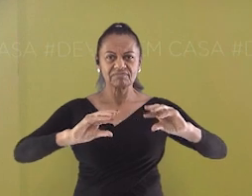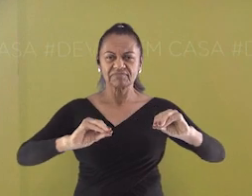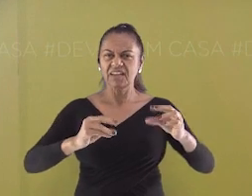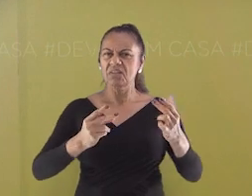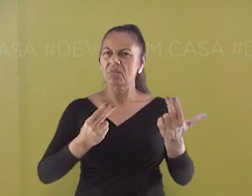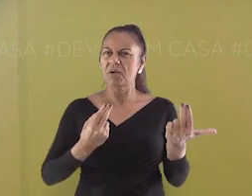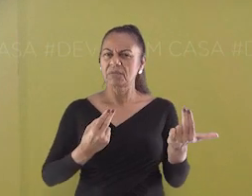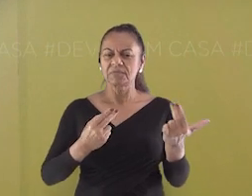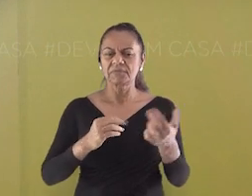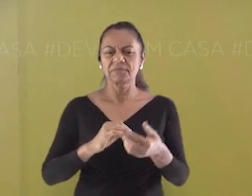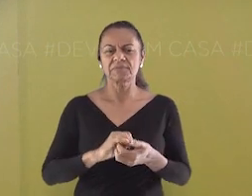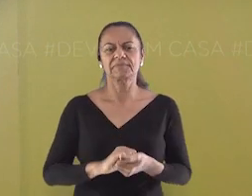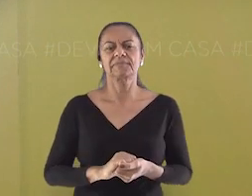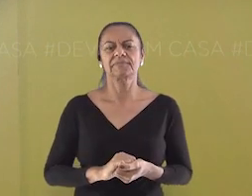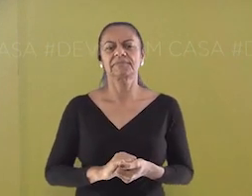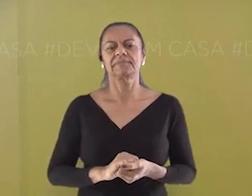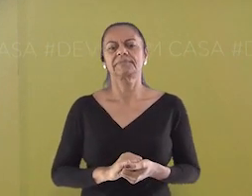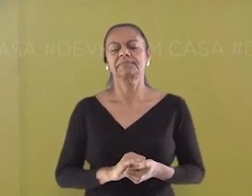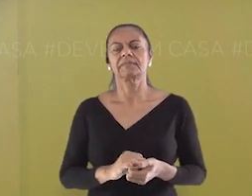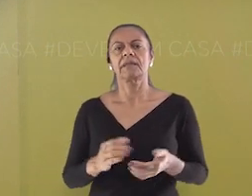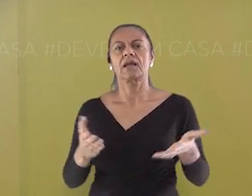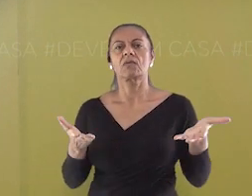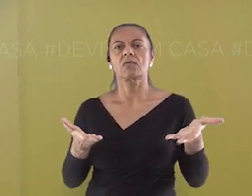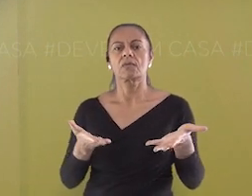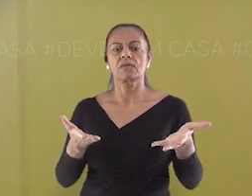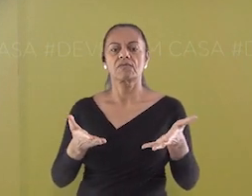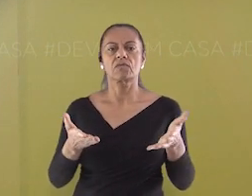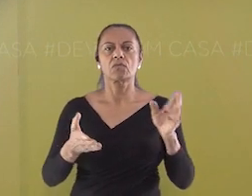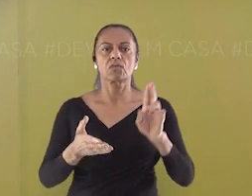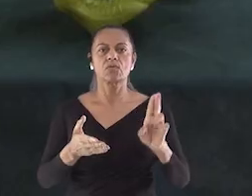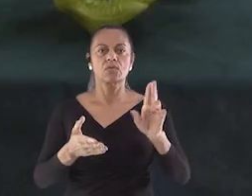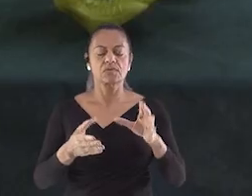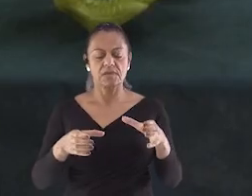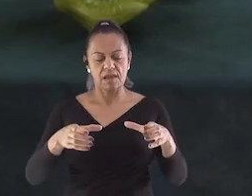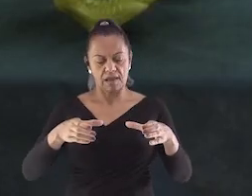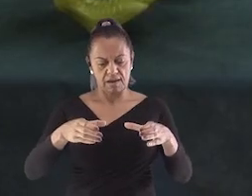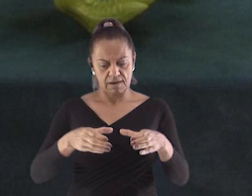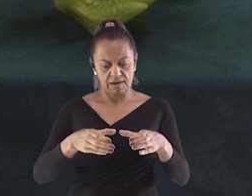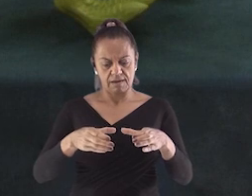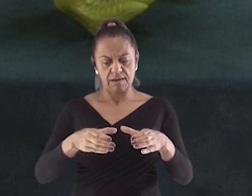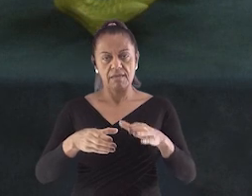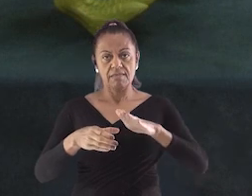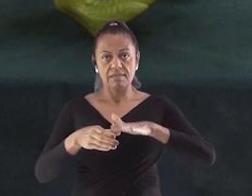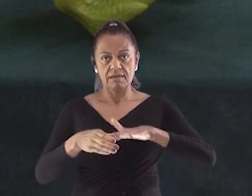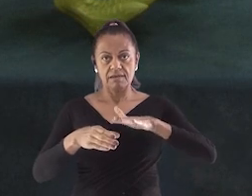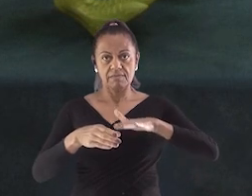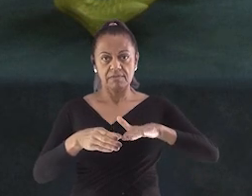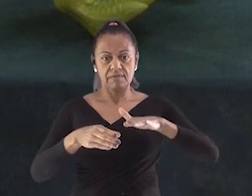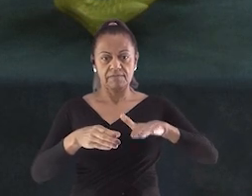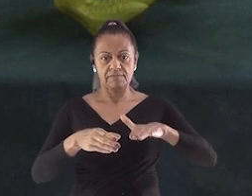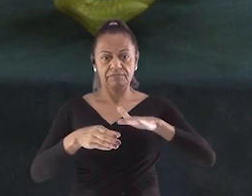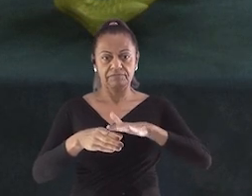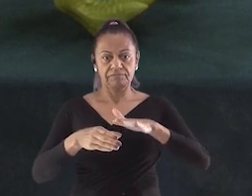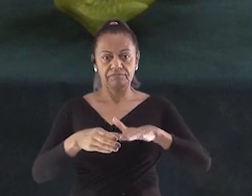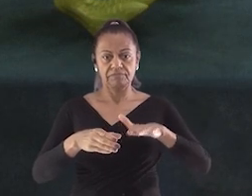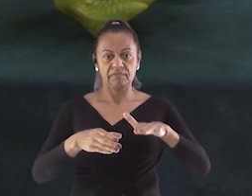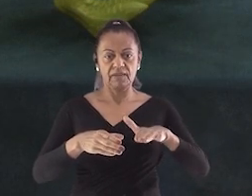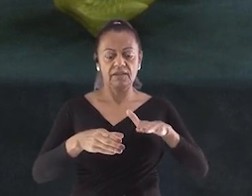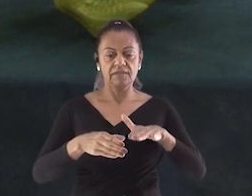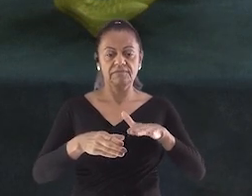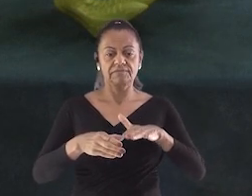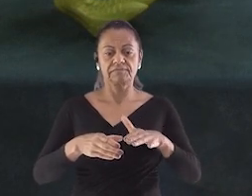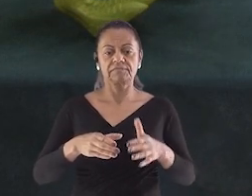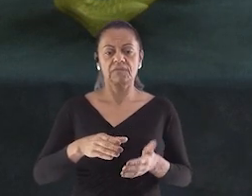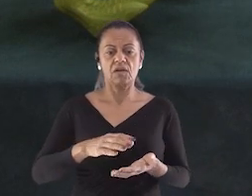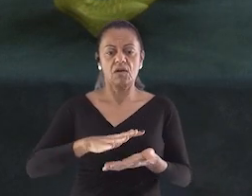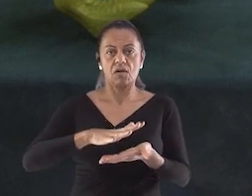A ideia é fazer um molde. Então nós vamos usar esse potinho aqui, essa tampinha aqui, para dar forma. Ou você pode